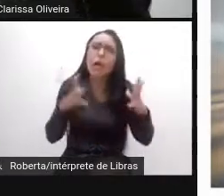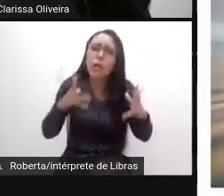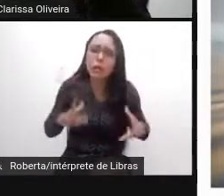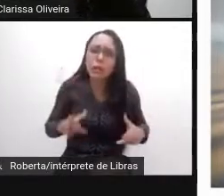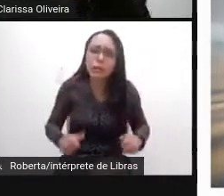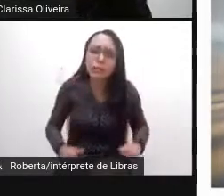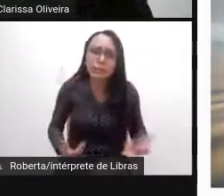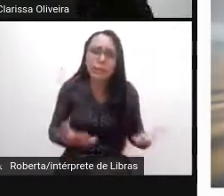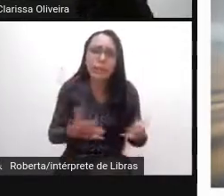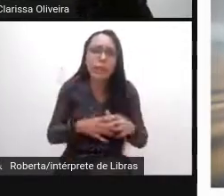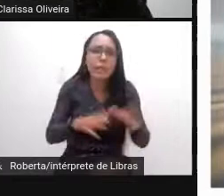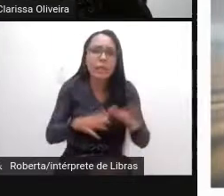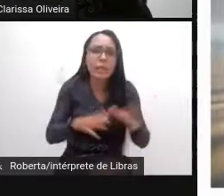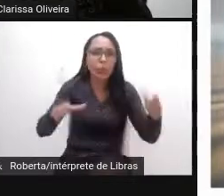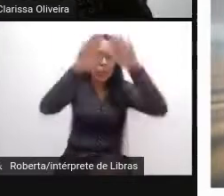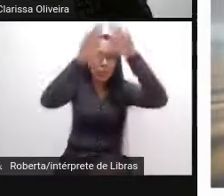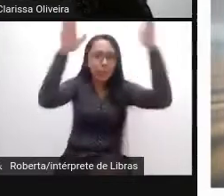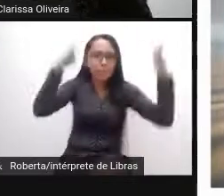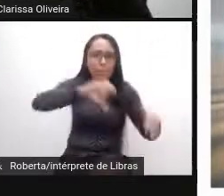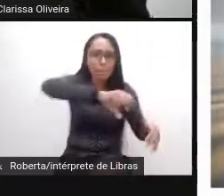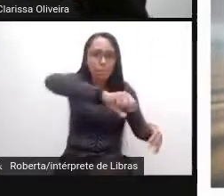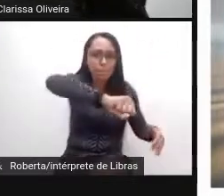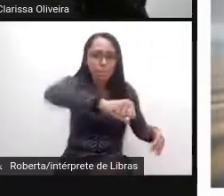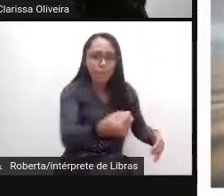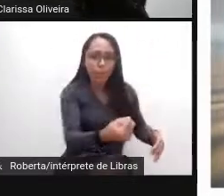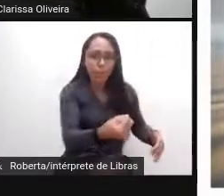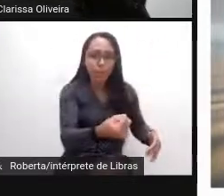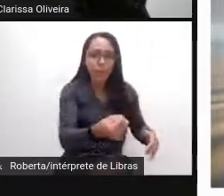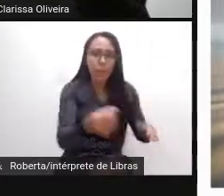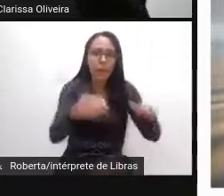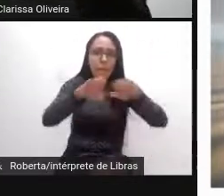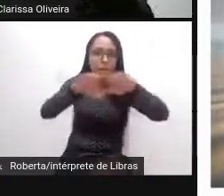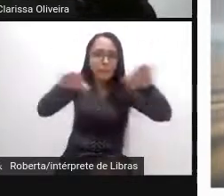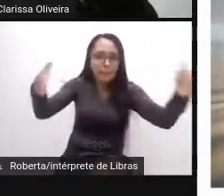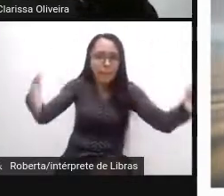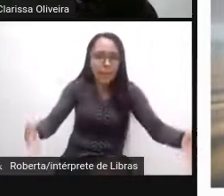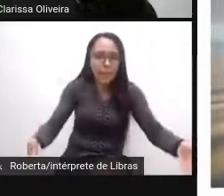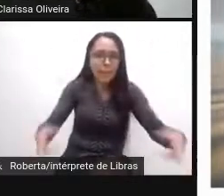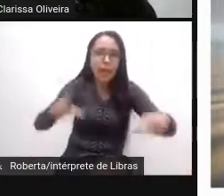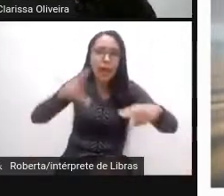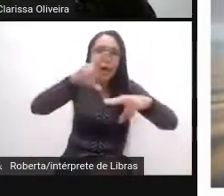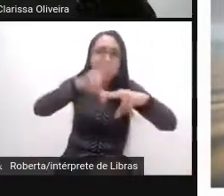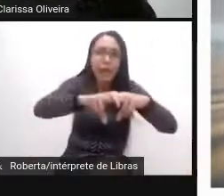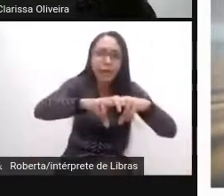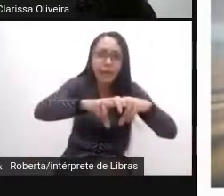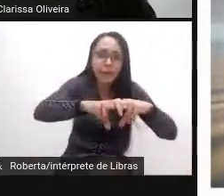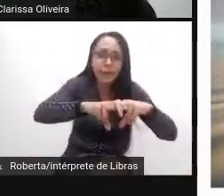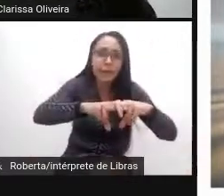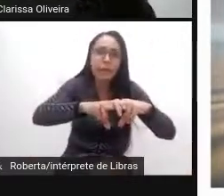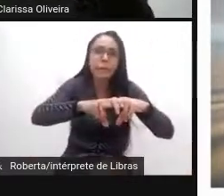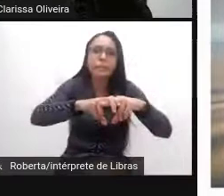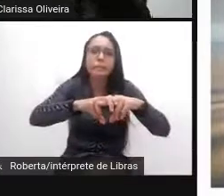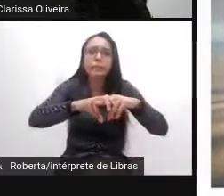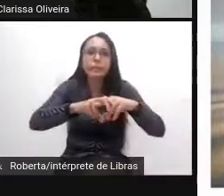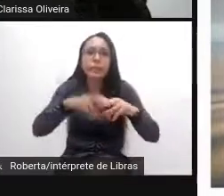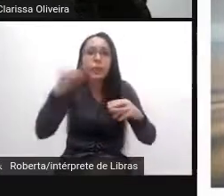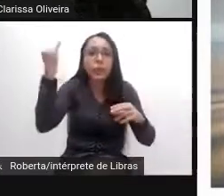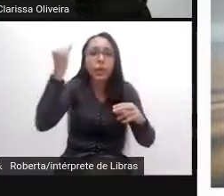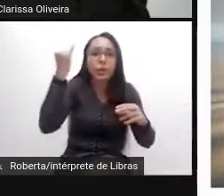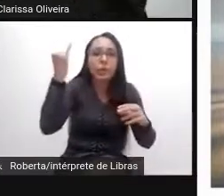de uma porta, uma mesa, a cadeira. Outra coisa extremamente importante é o